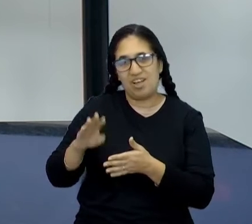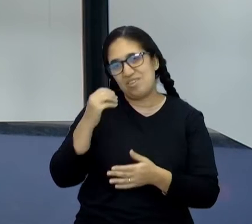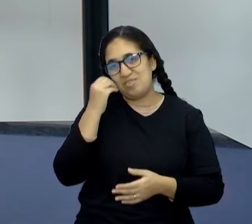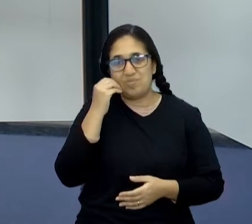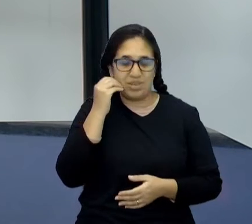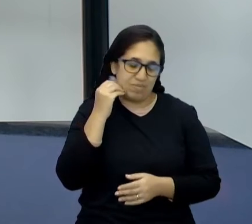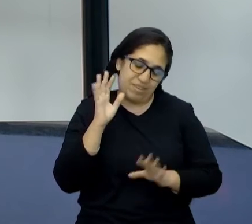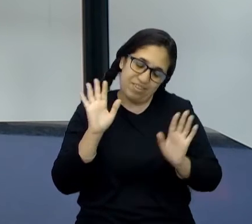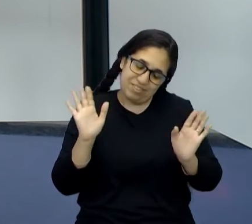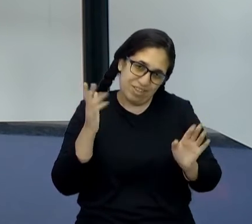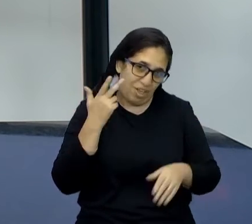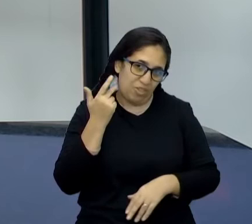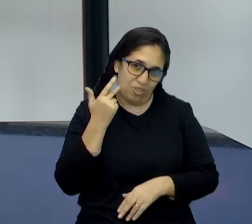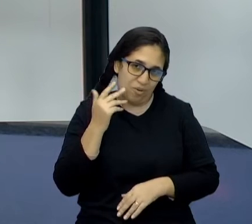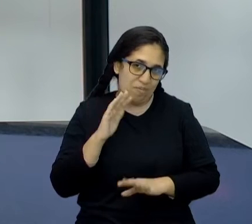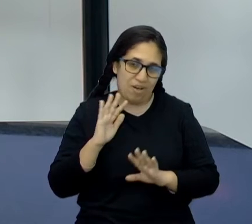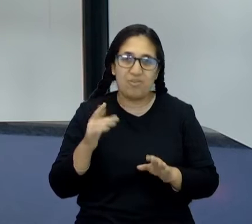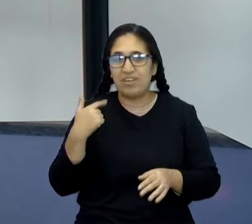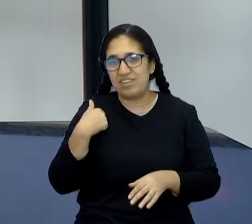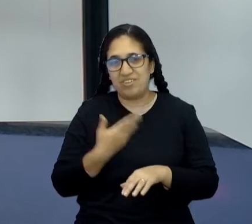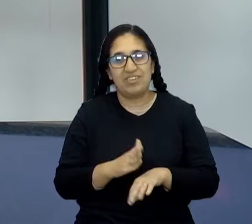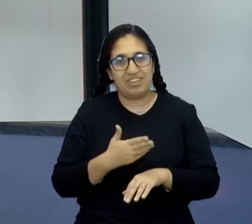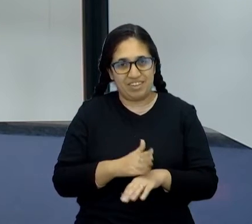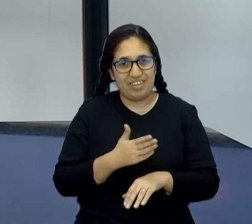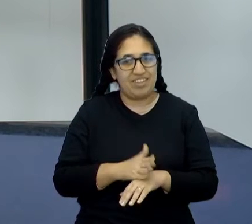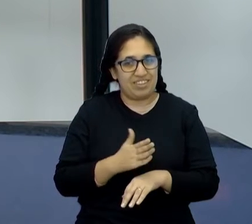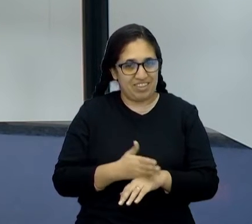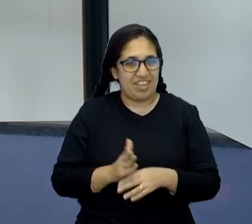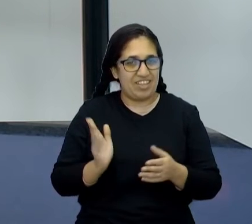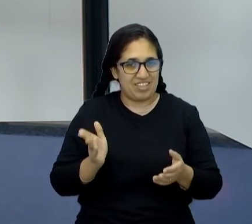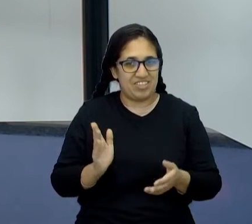Experimento é assim, tá, gente? E olha que eu vim aqui e treinei.